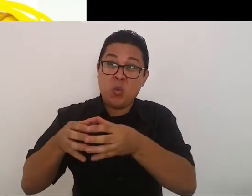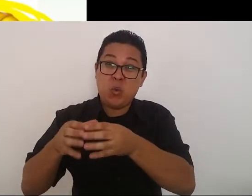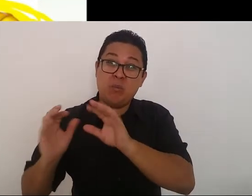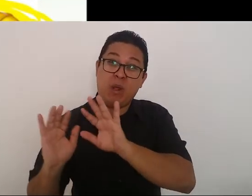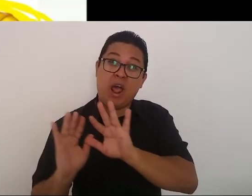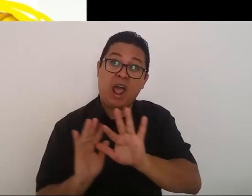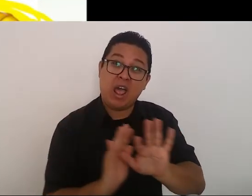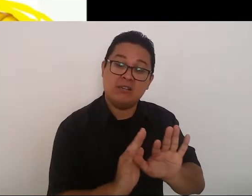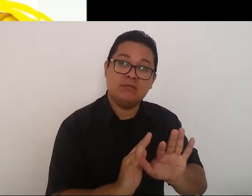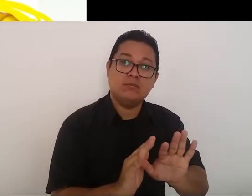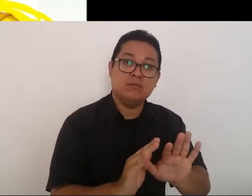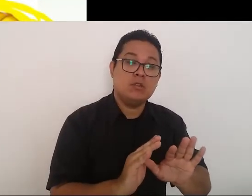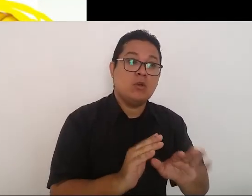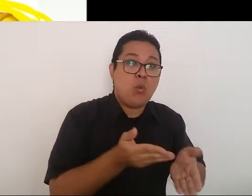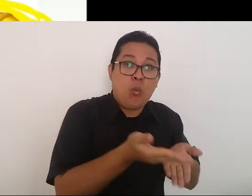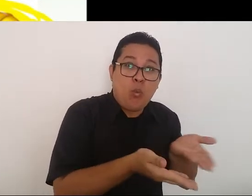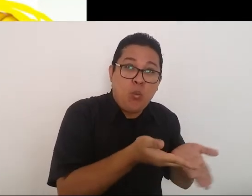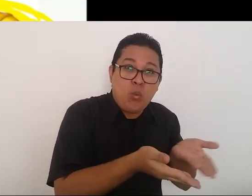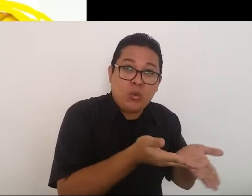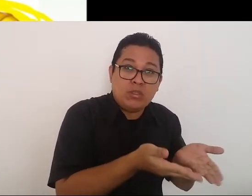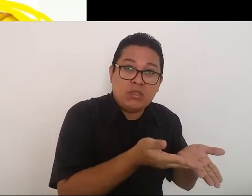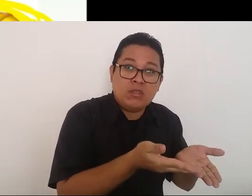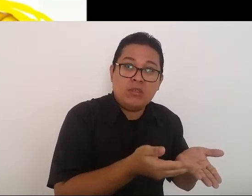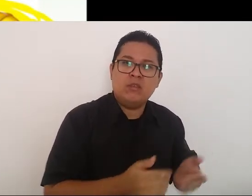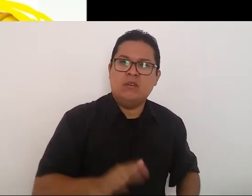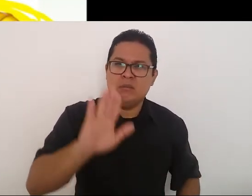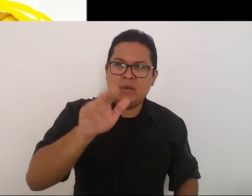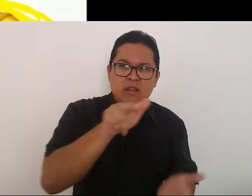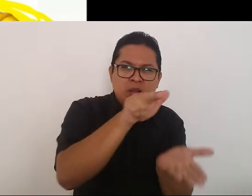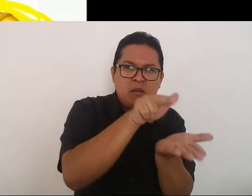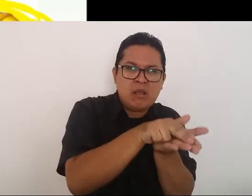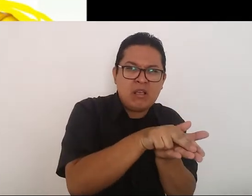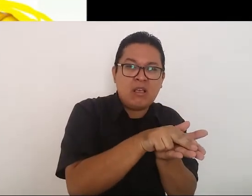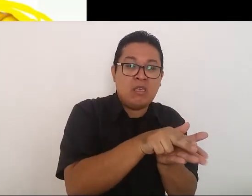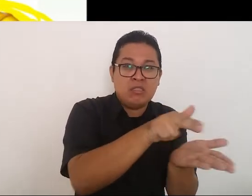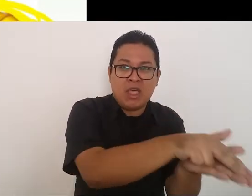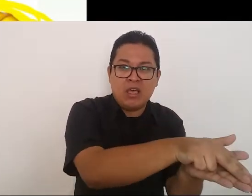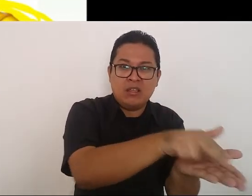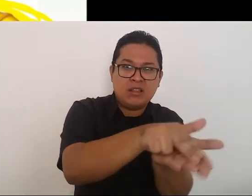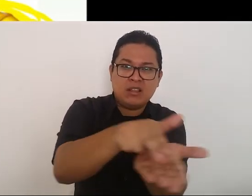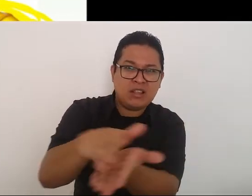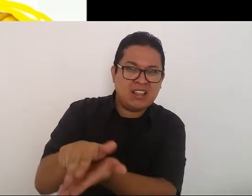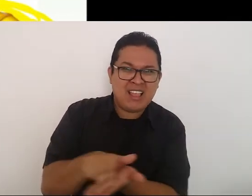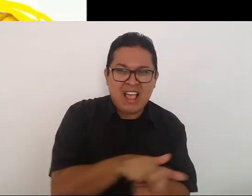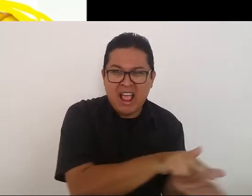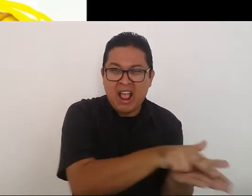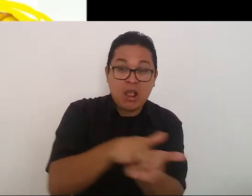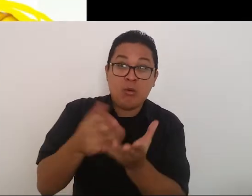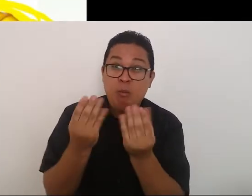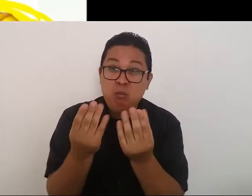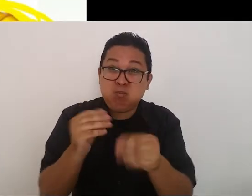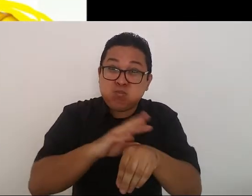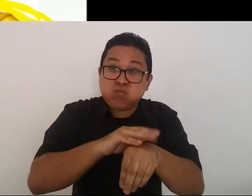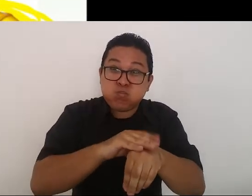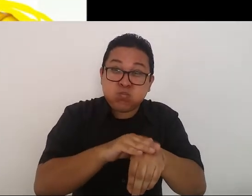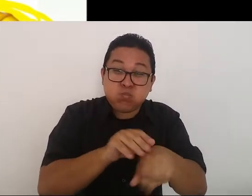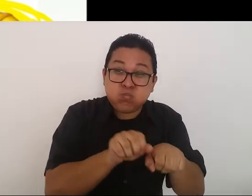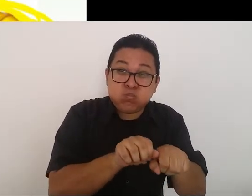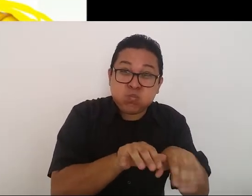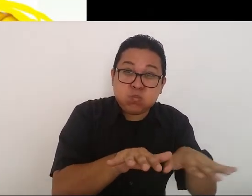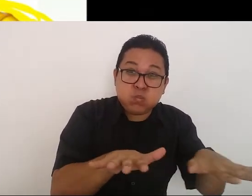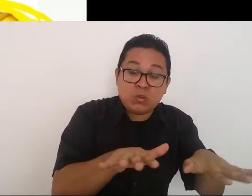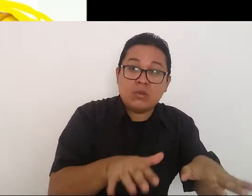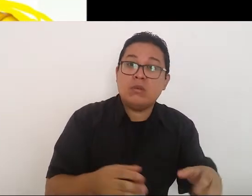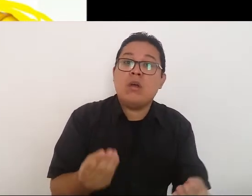profissionais para milhares de pessoas. Ora, se você usa o sistema de saúde público ou privado no